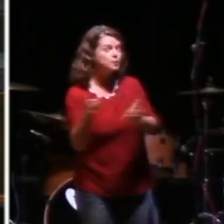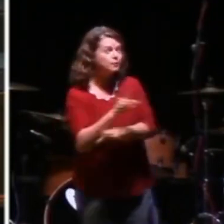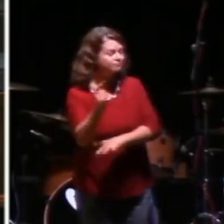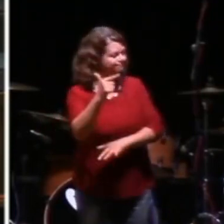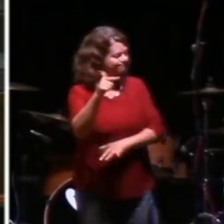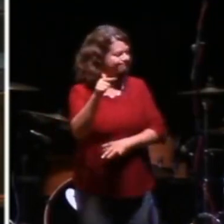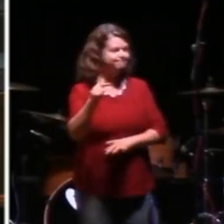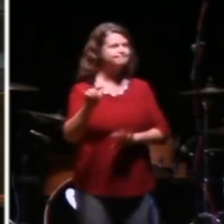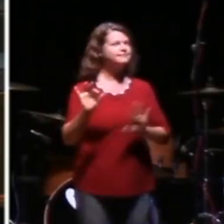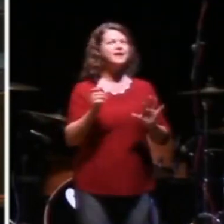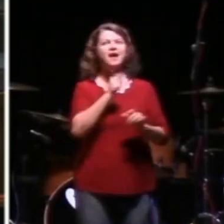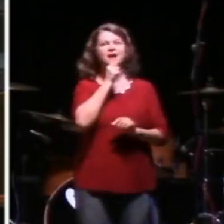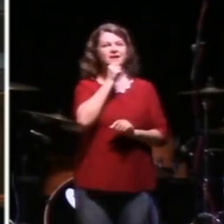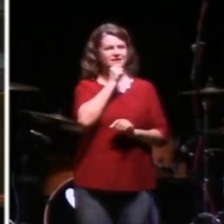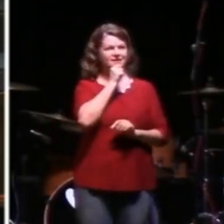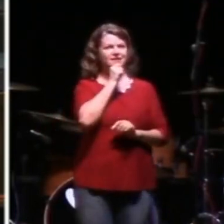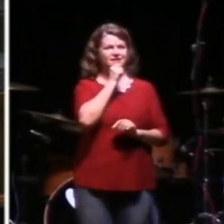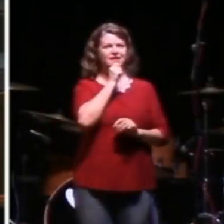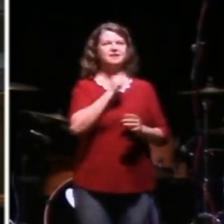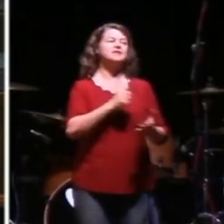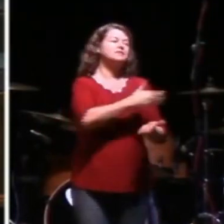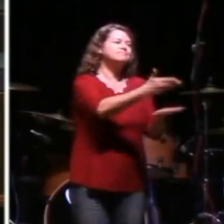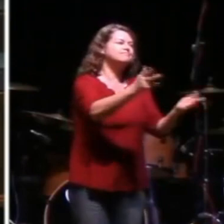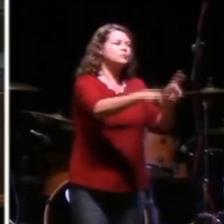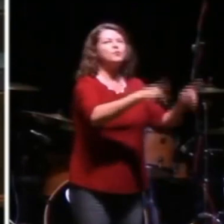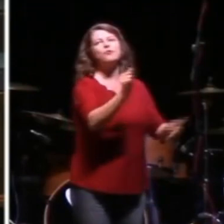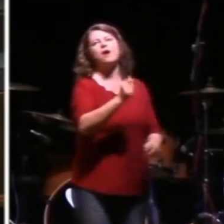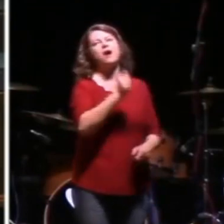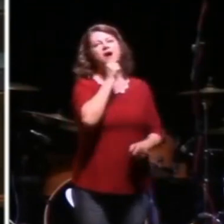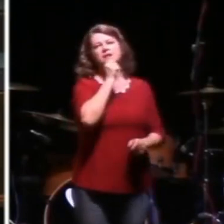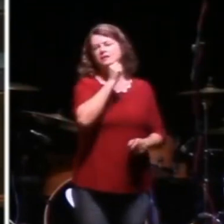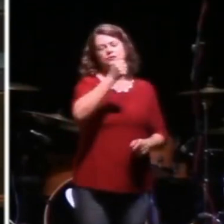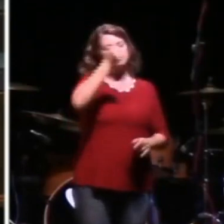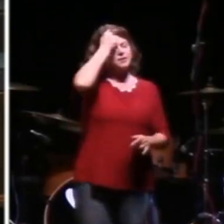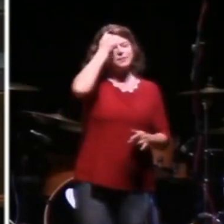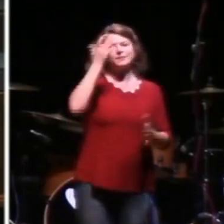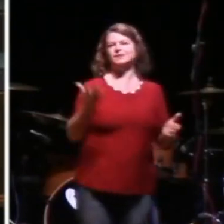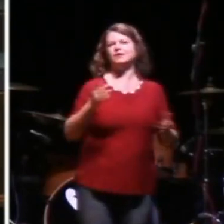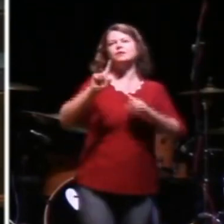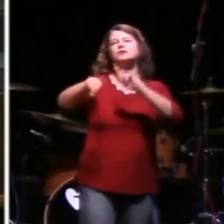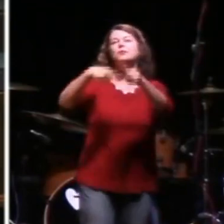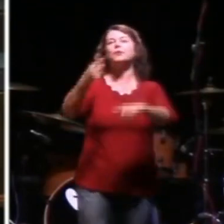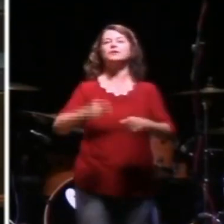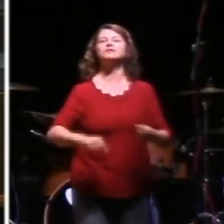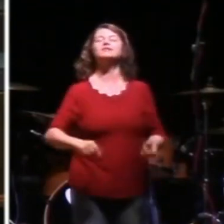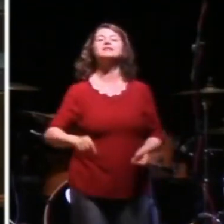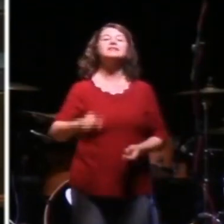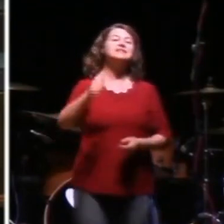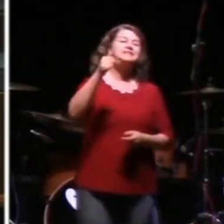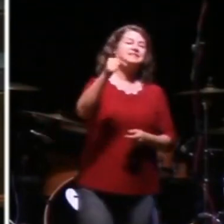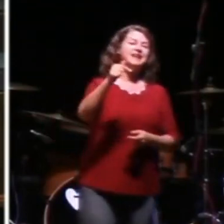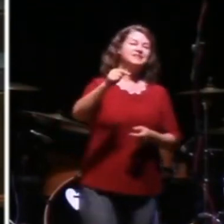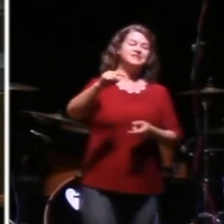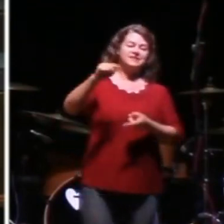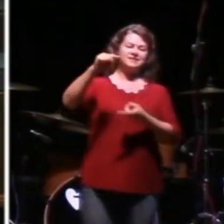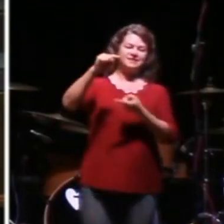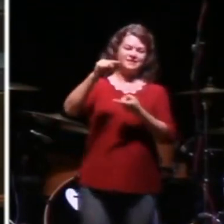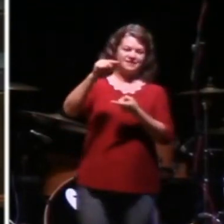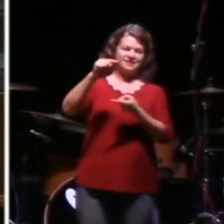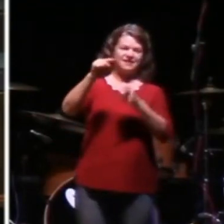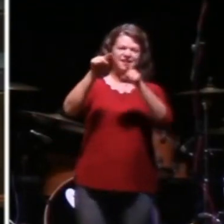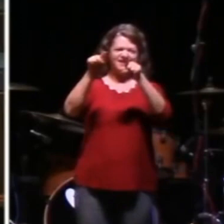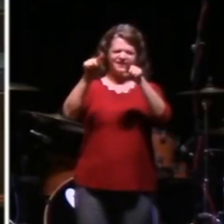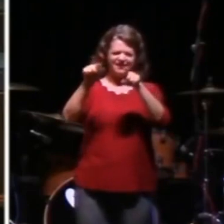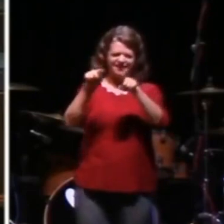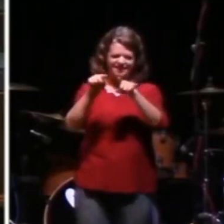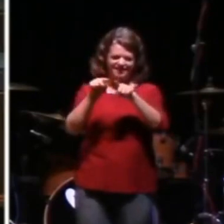capítulo 9 de apocalipse sabe o que que vem depois tem as sete taças da ira que são derramadas sobre o